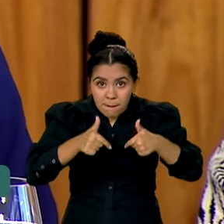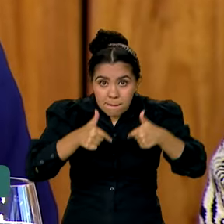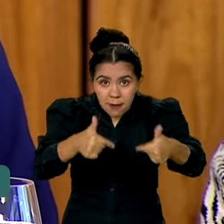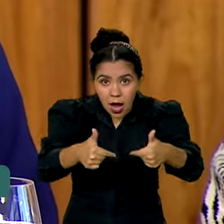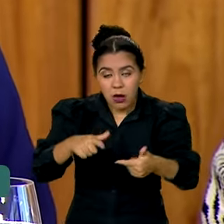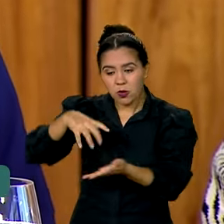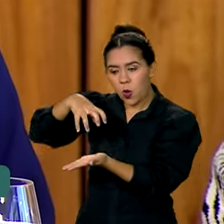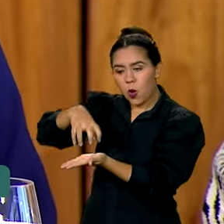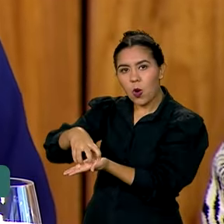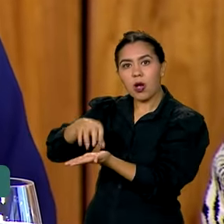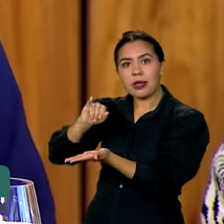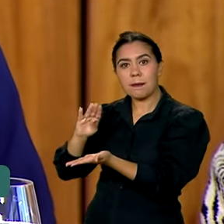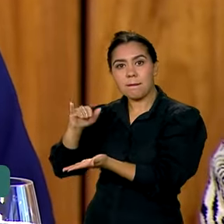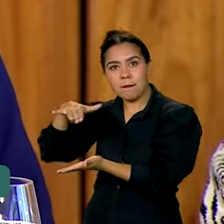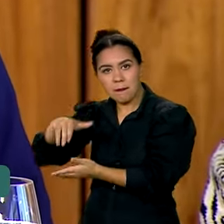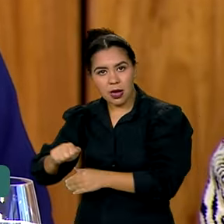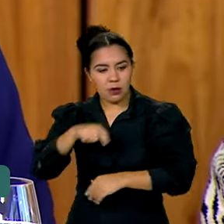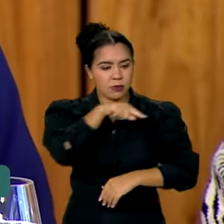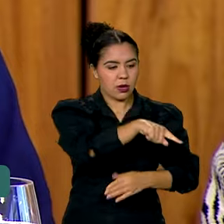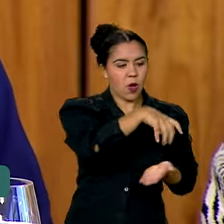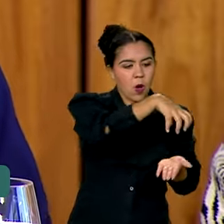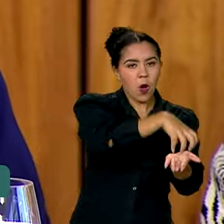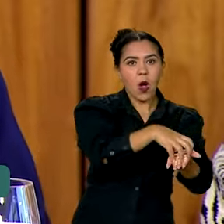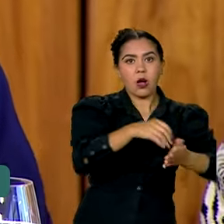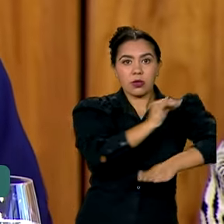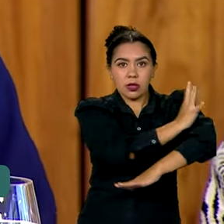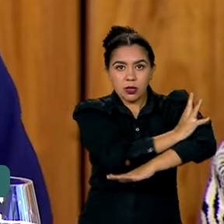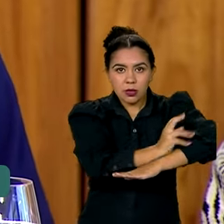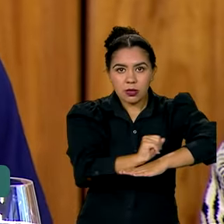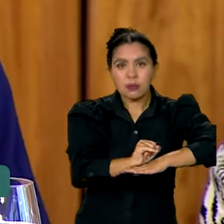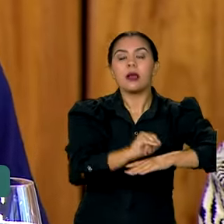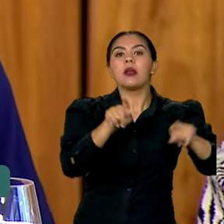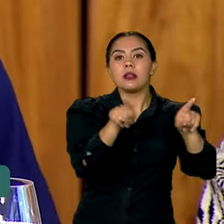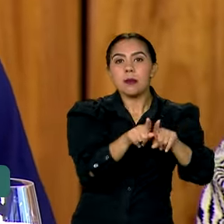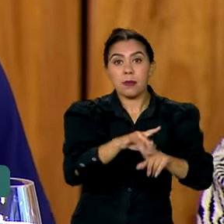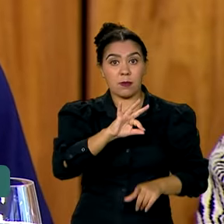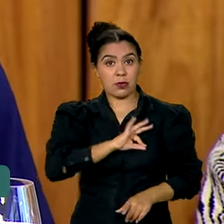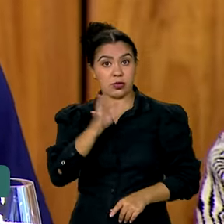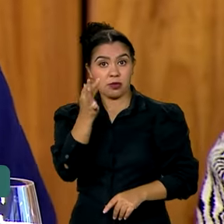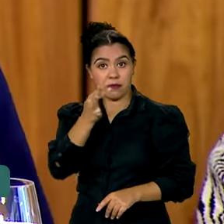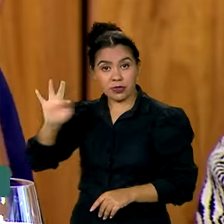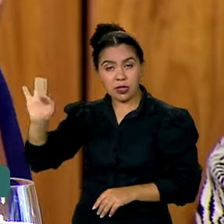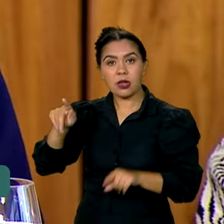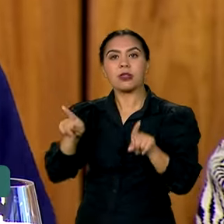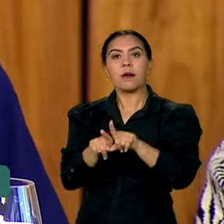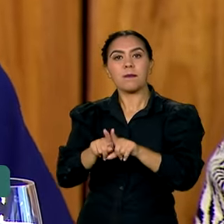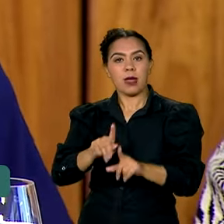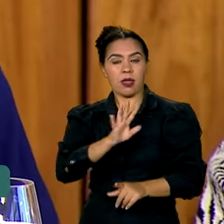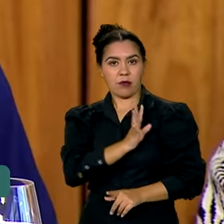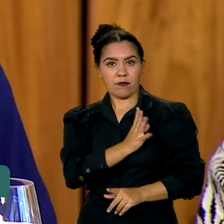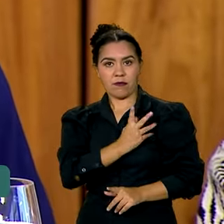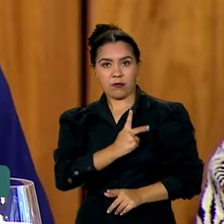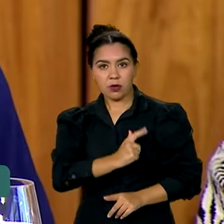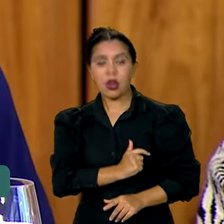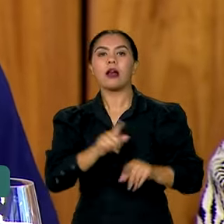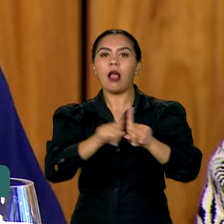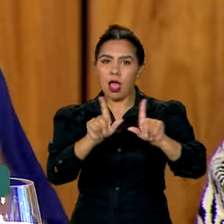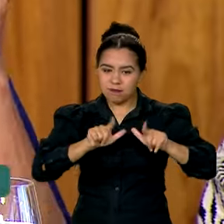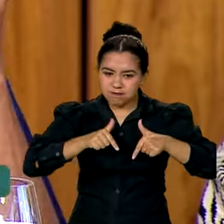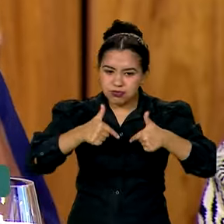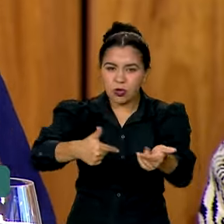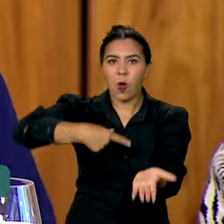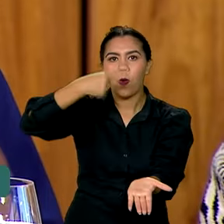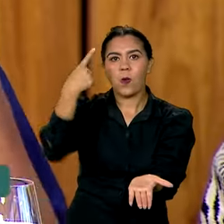IBAMA, ICMBio, Polícia Federal Rodoviária e FUNAI é a agenda de comando e controle.